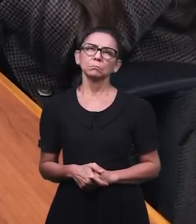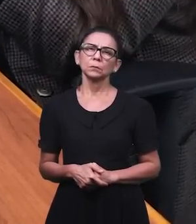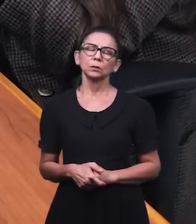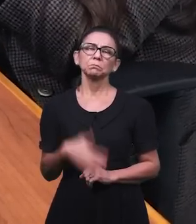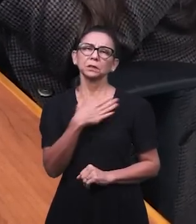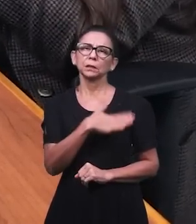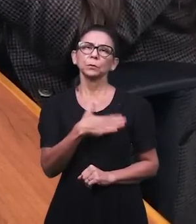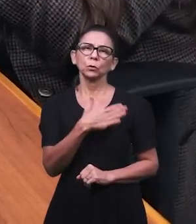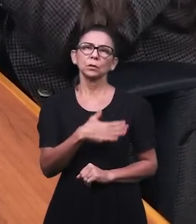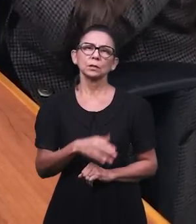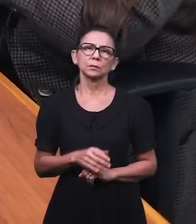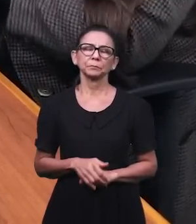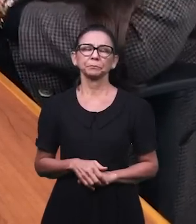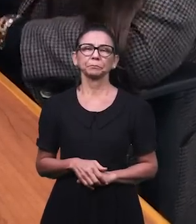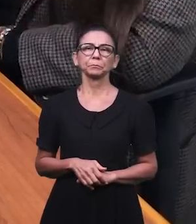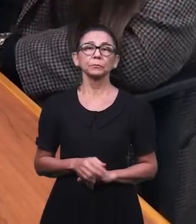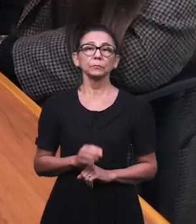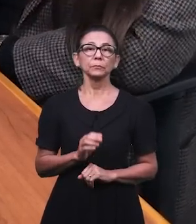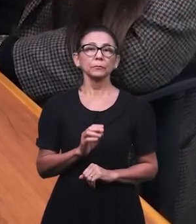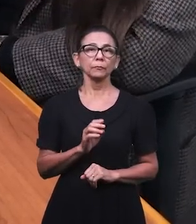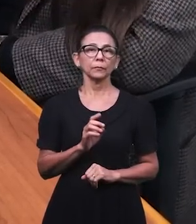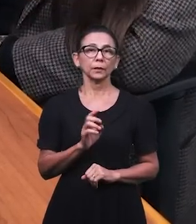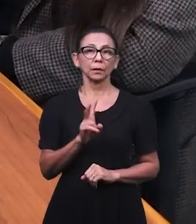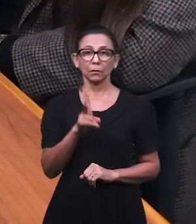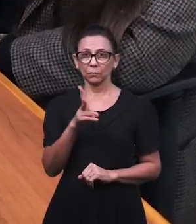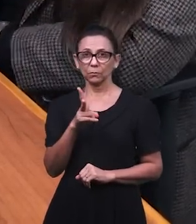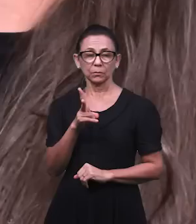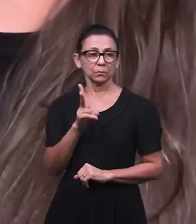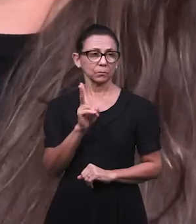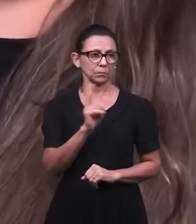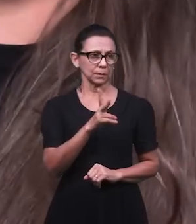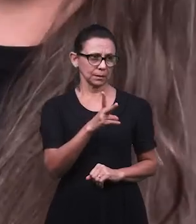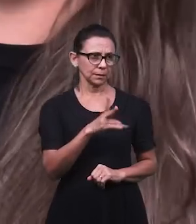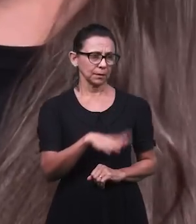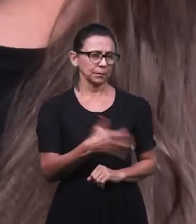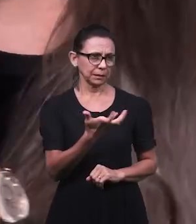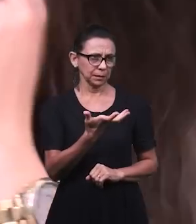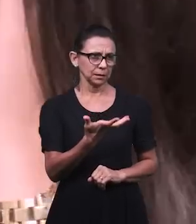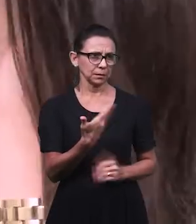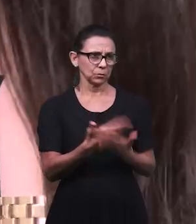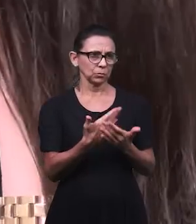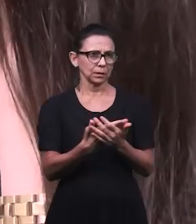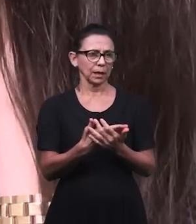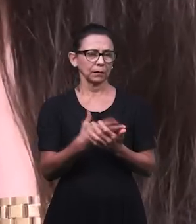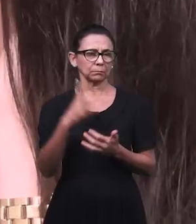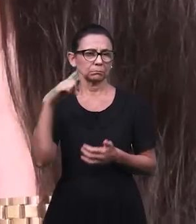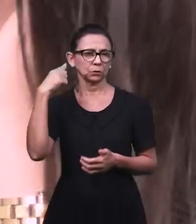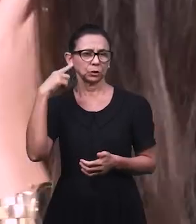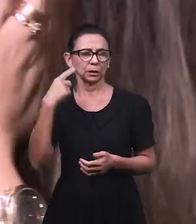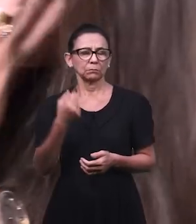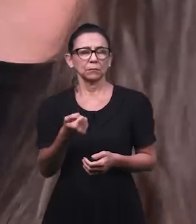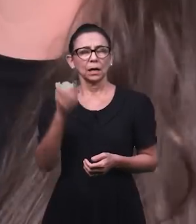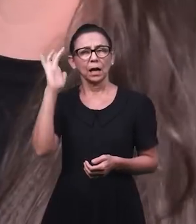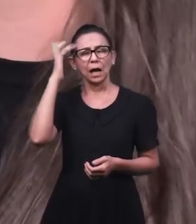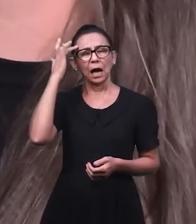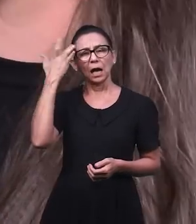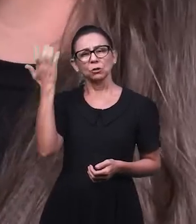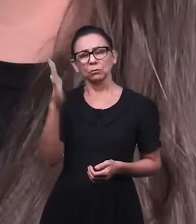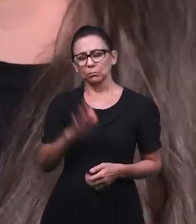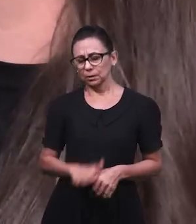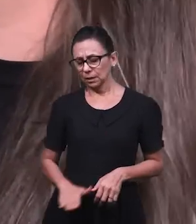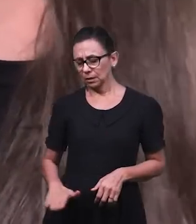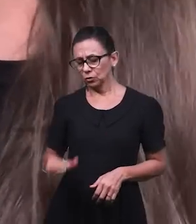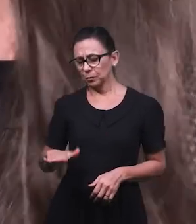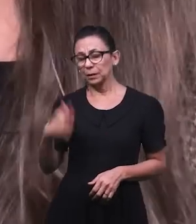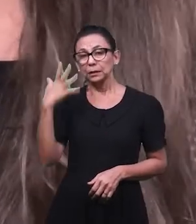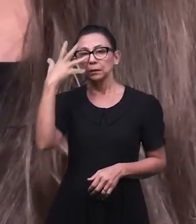super bem nele. Então, mas sempre foi o direito? Sempre quis o direito? Então, mais ou menos. Eu acho que desde pequena, como eu disse, eu sempre